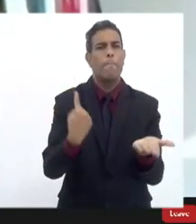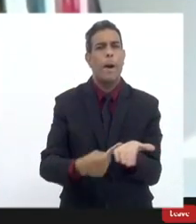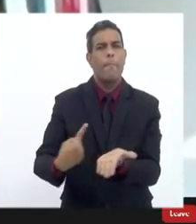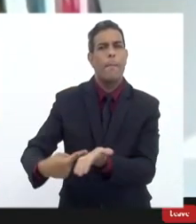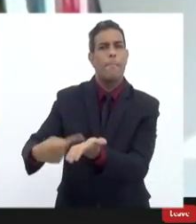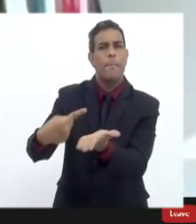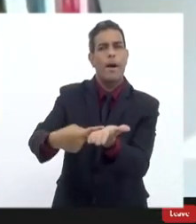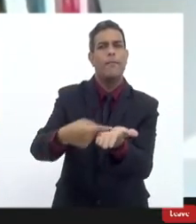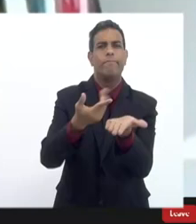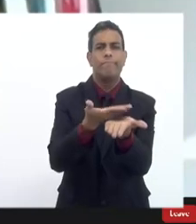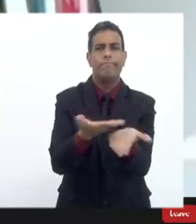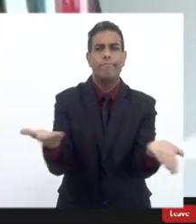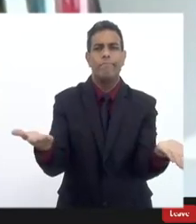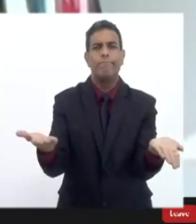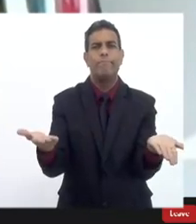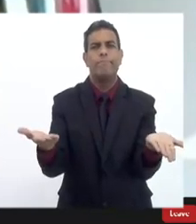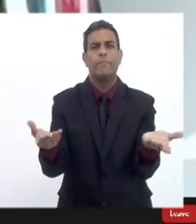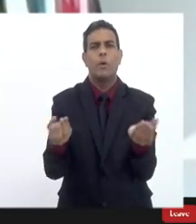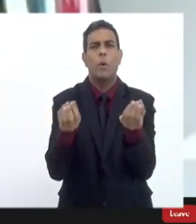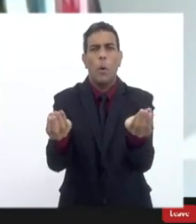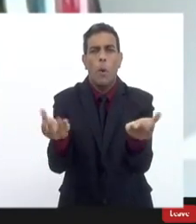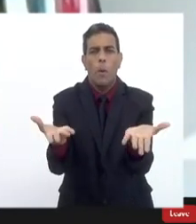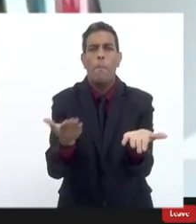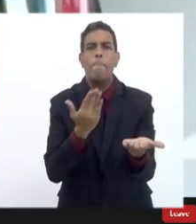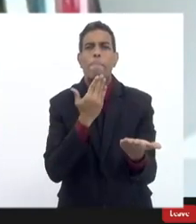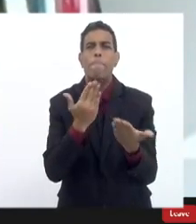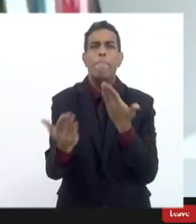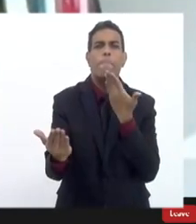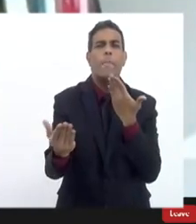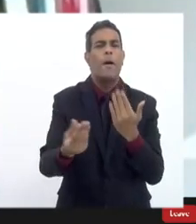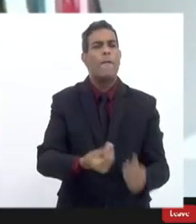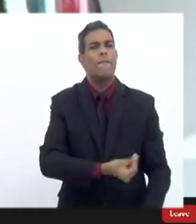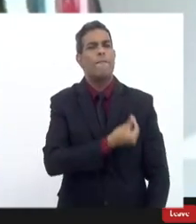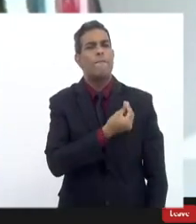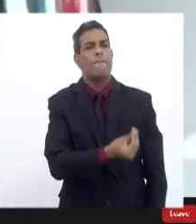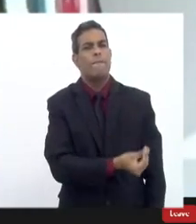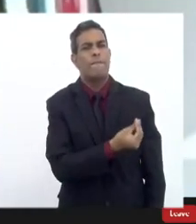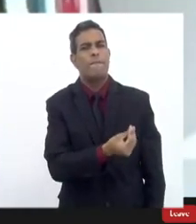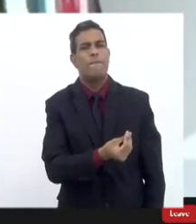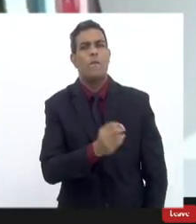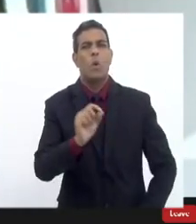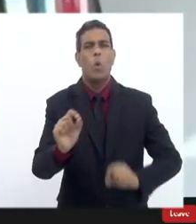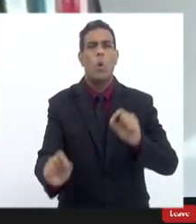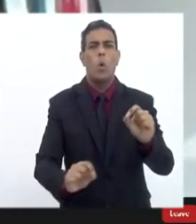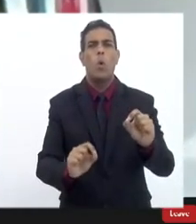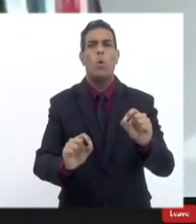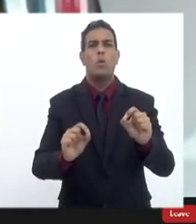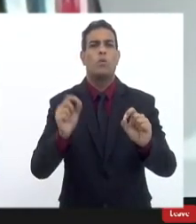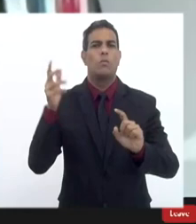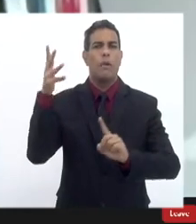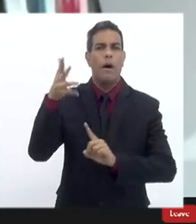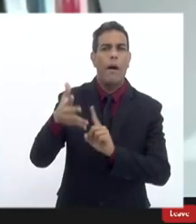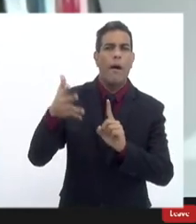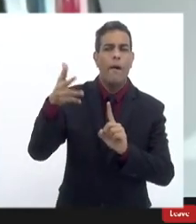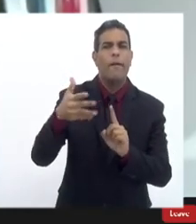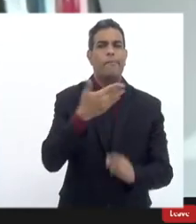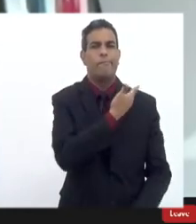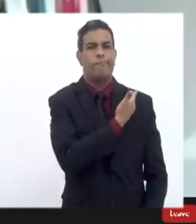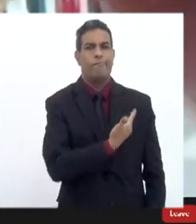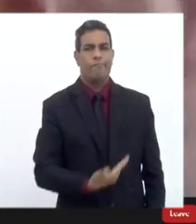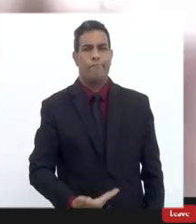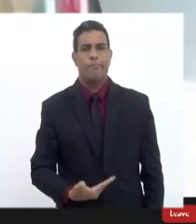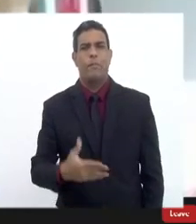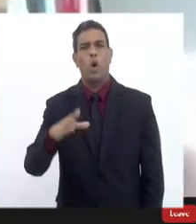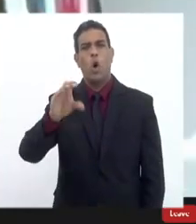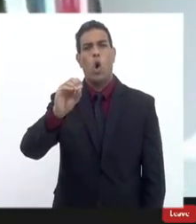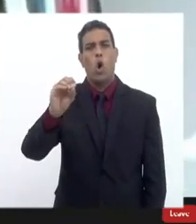fazer. E aí conclamo a todos para participar das conferências públicas da